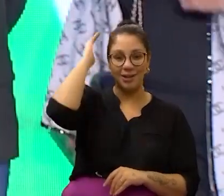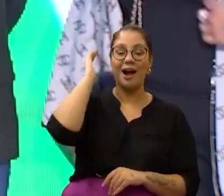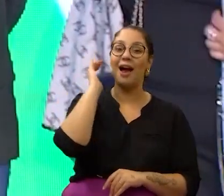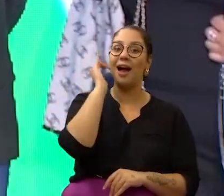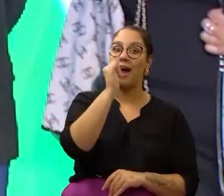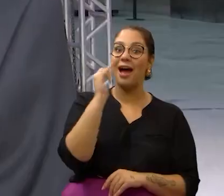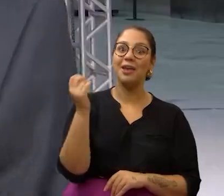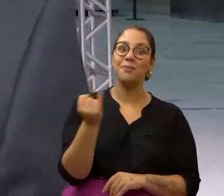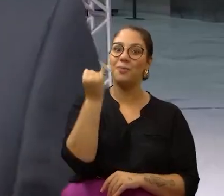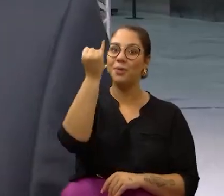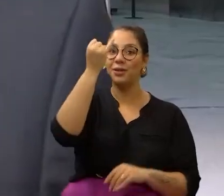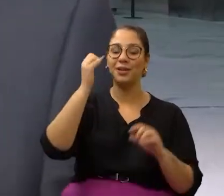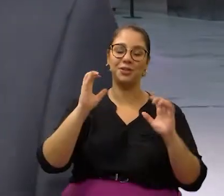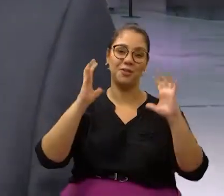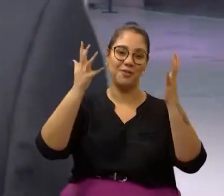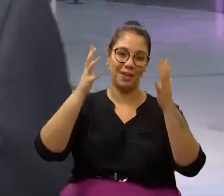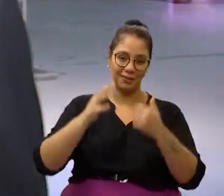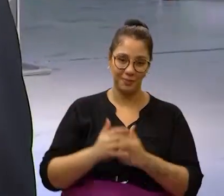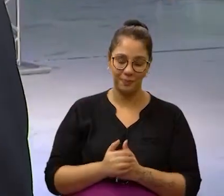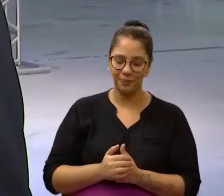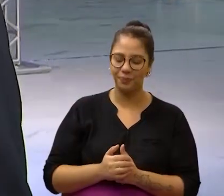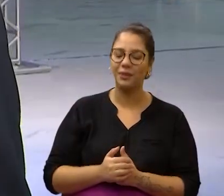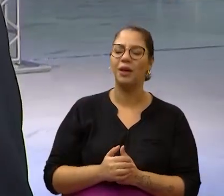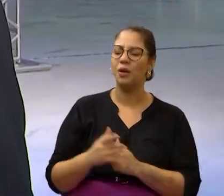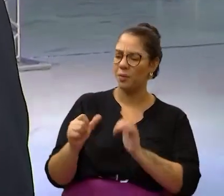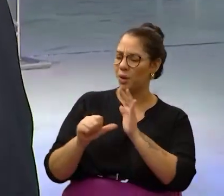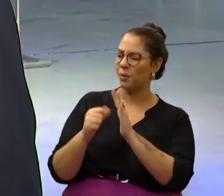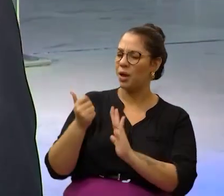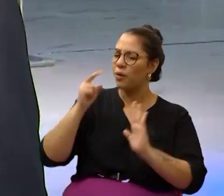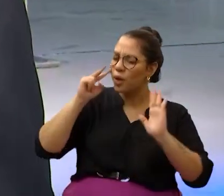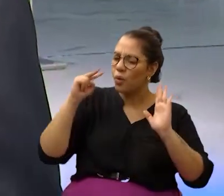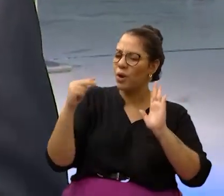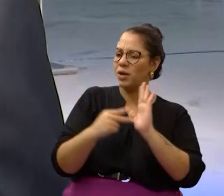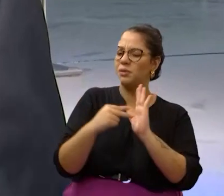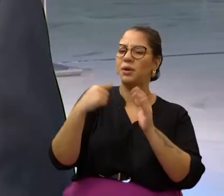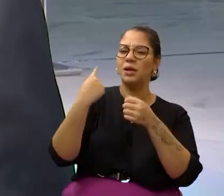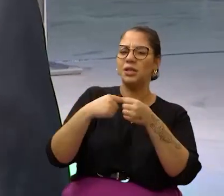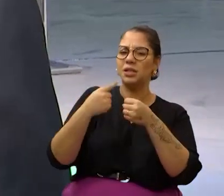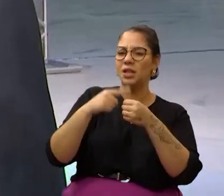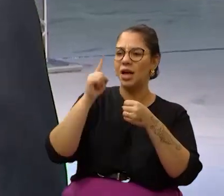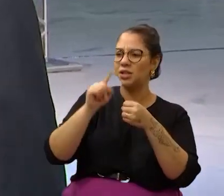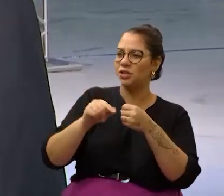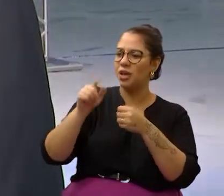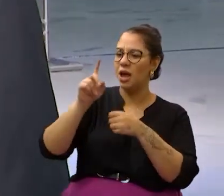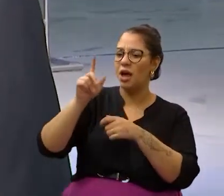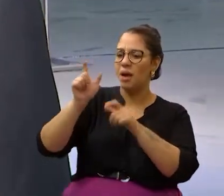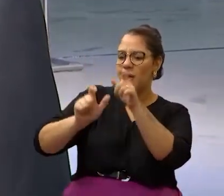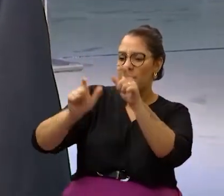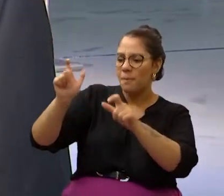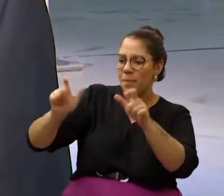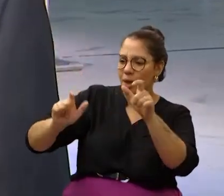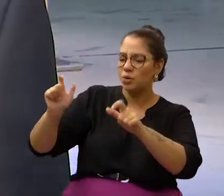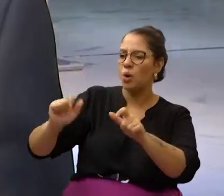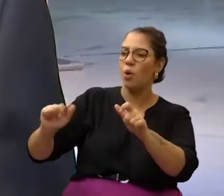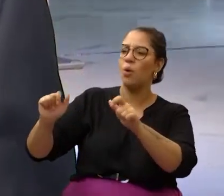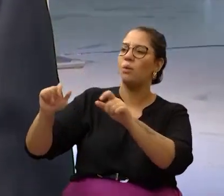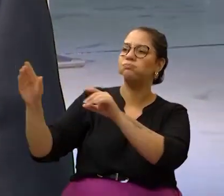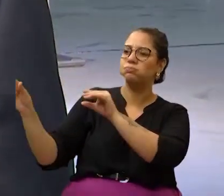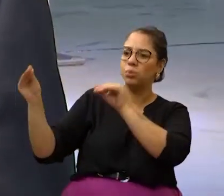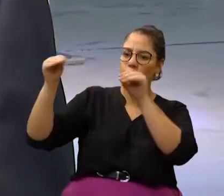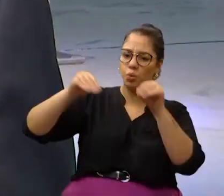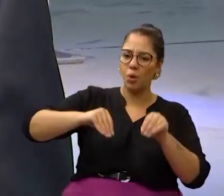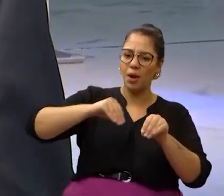do evento. Primeiro, representa um reconhecimento da cidade, da contribuição de todos os